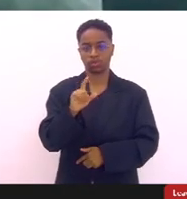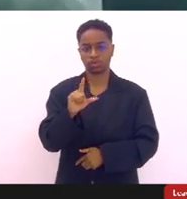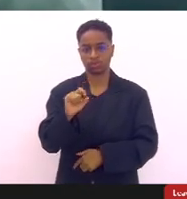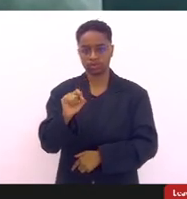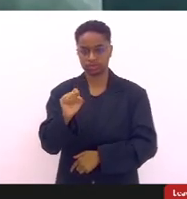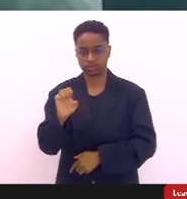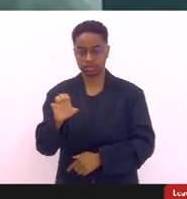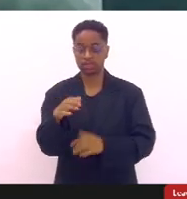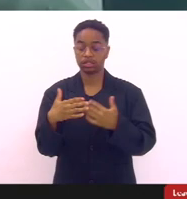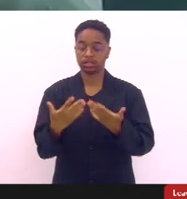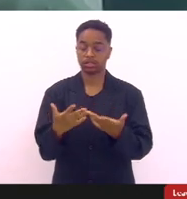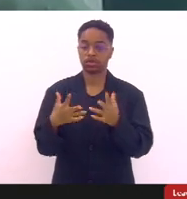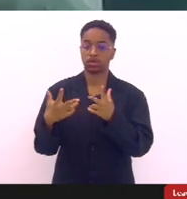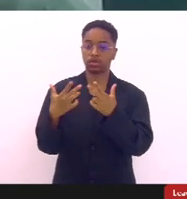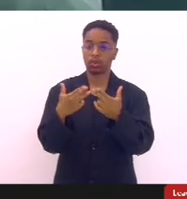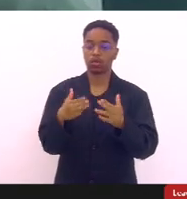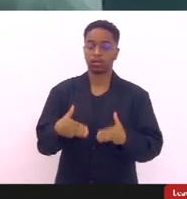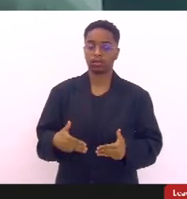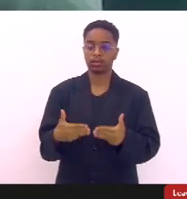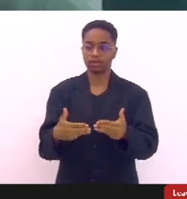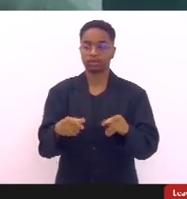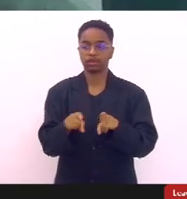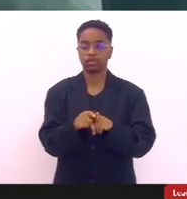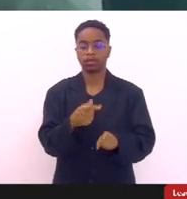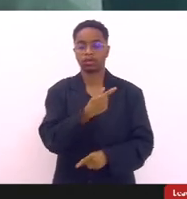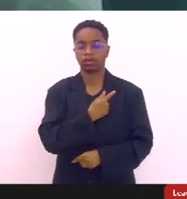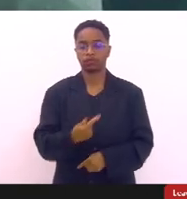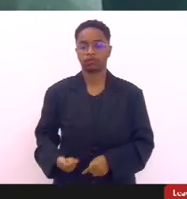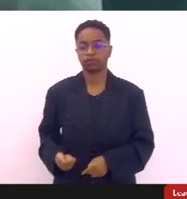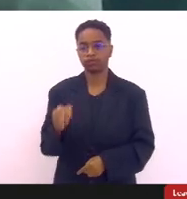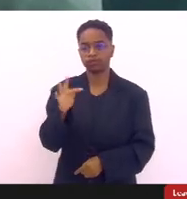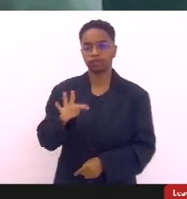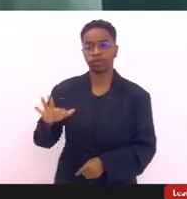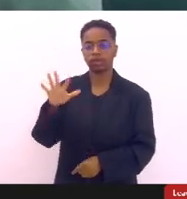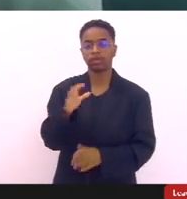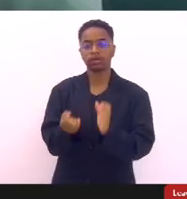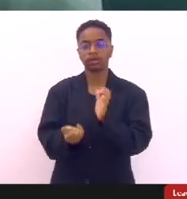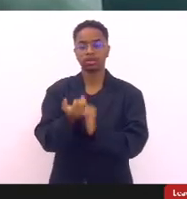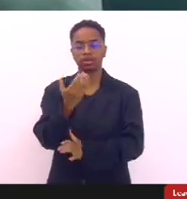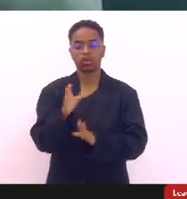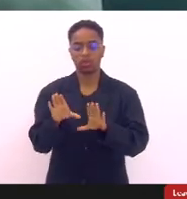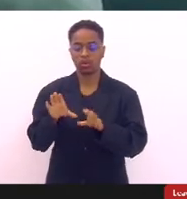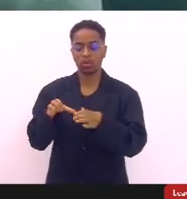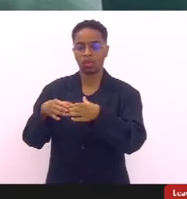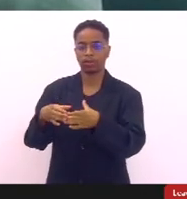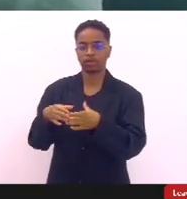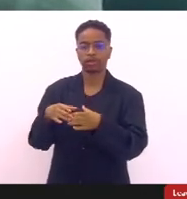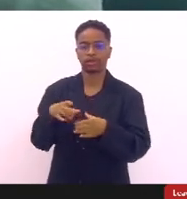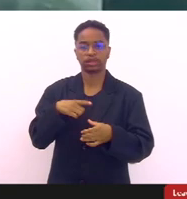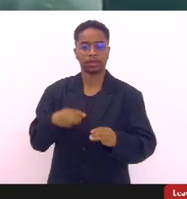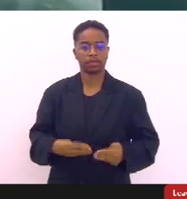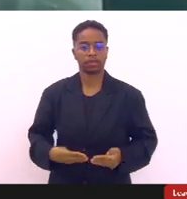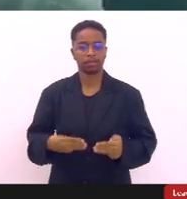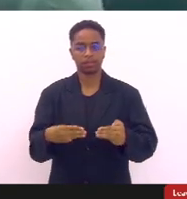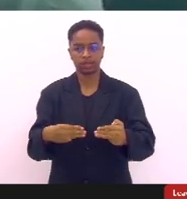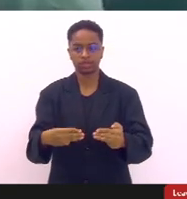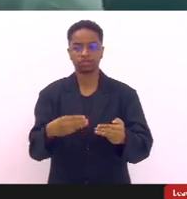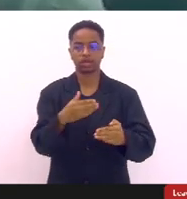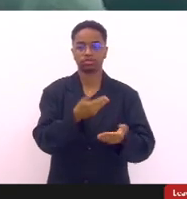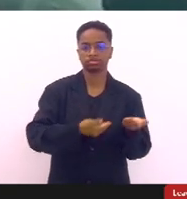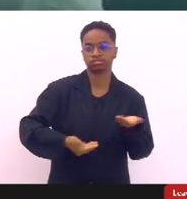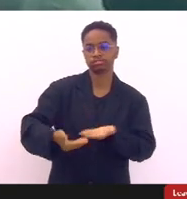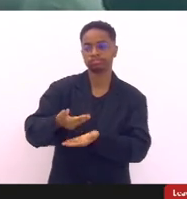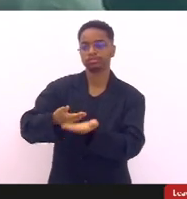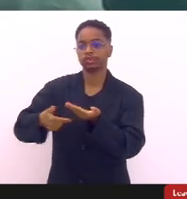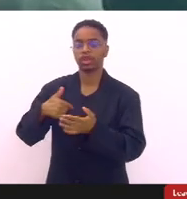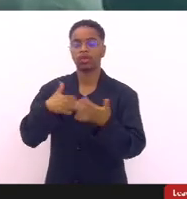Governo Federal criou, que foi uma instância, um comitê interministerial, né, eu quero crer que a criação